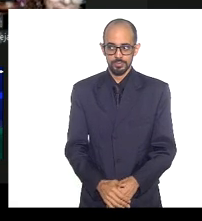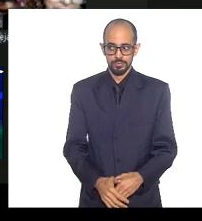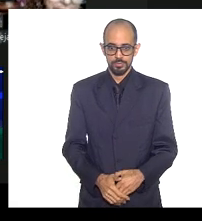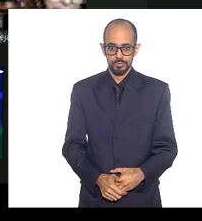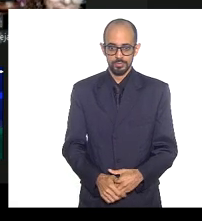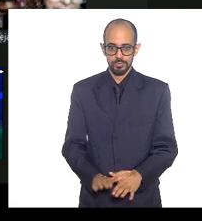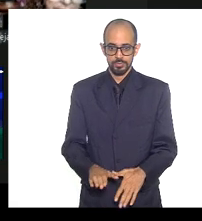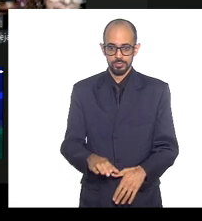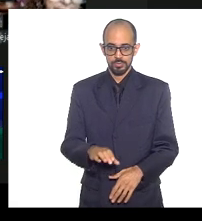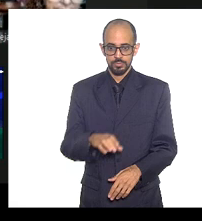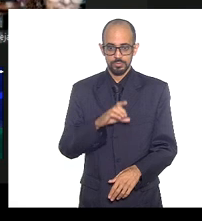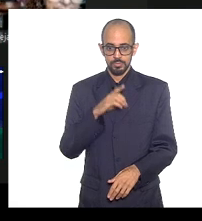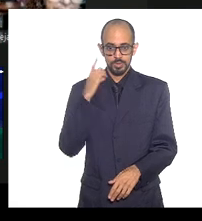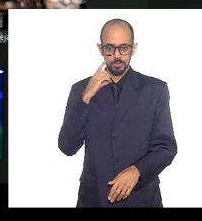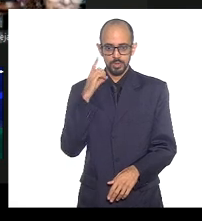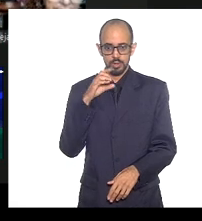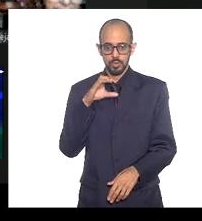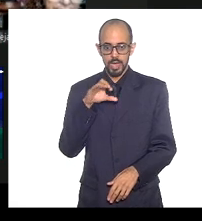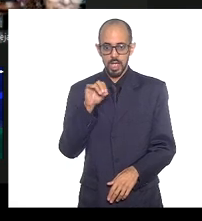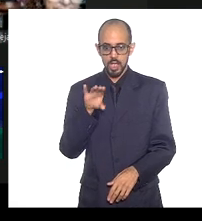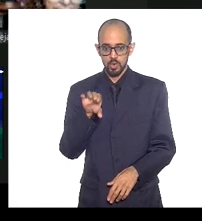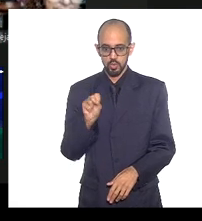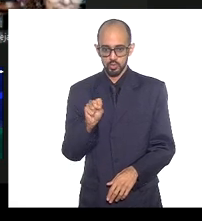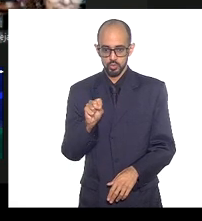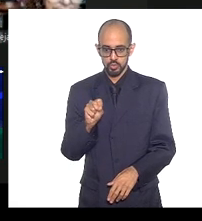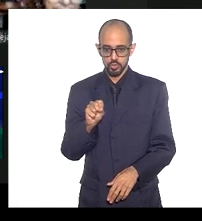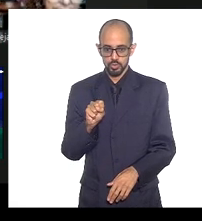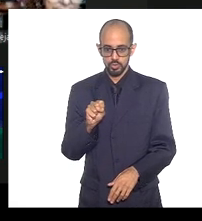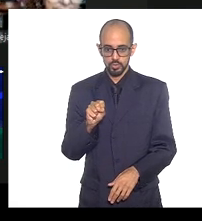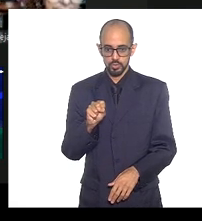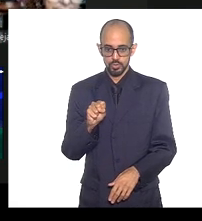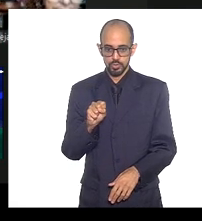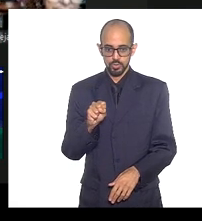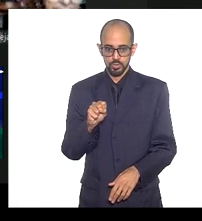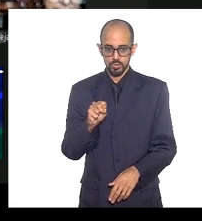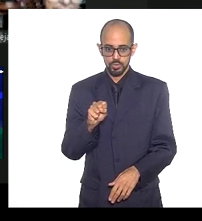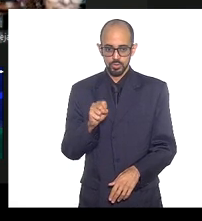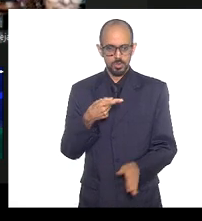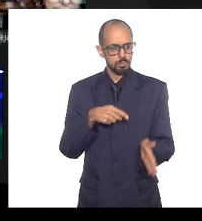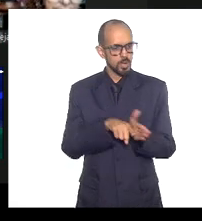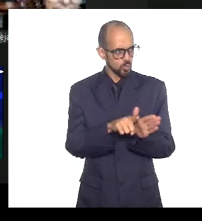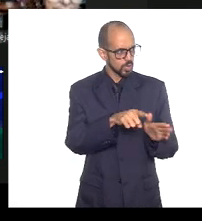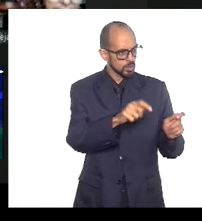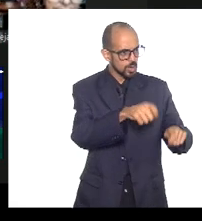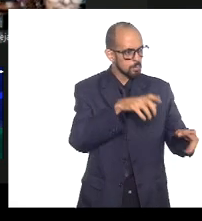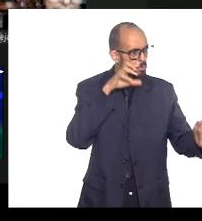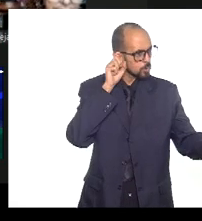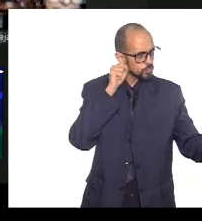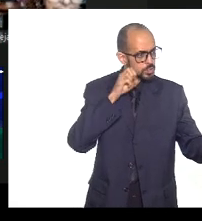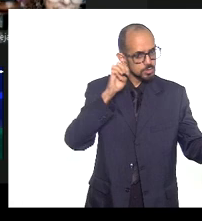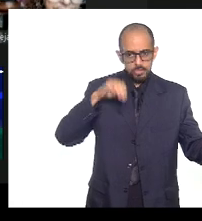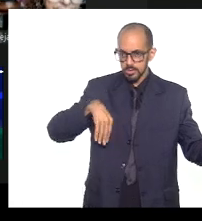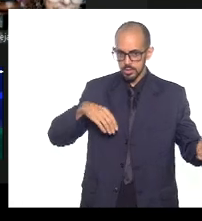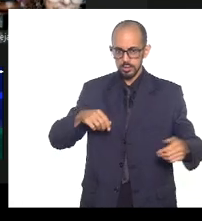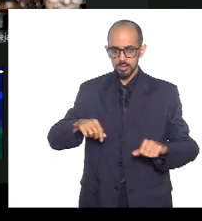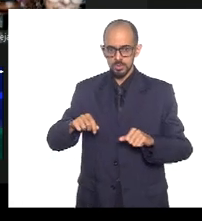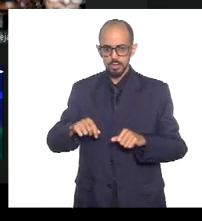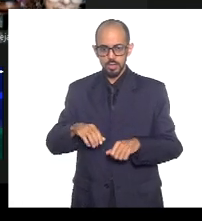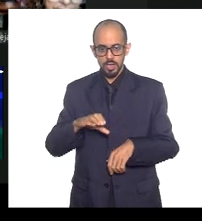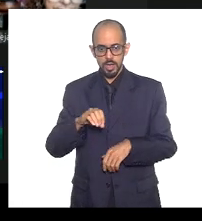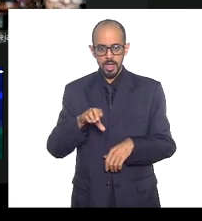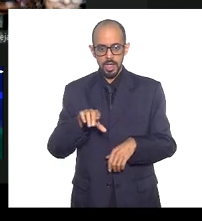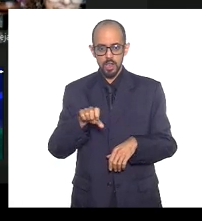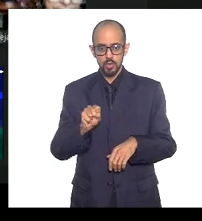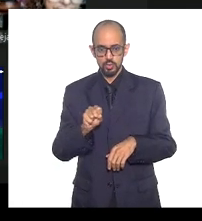Deputado Carlos Macedo, estão me ouvindo? Ouvindo, presidente. Ok. Ouvindo. Deputado Carlos